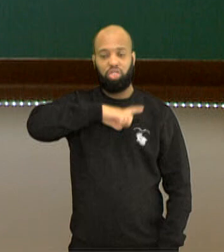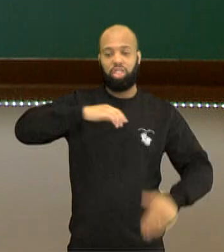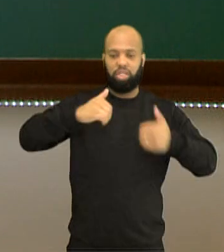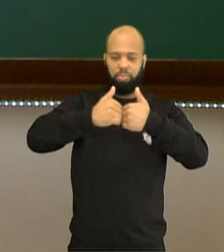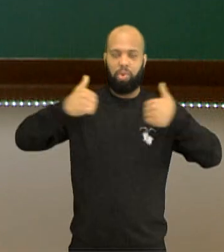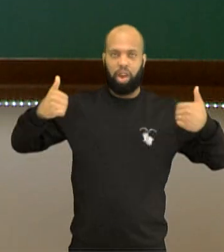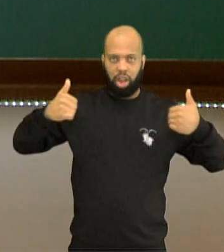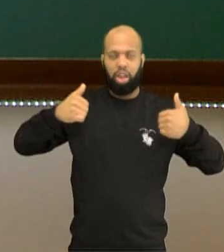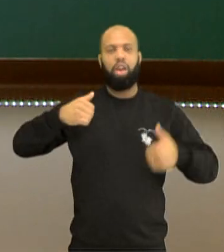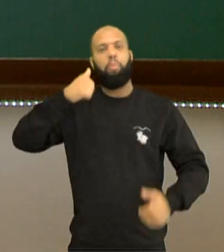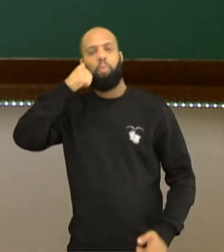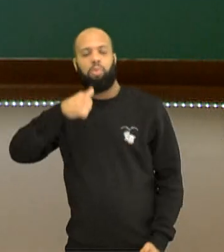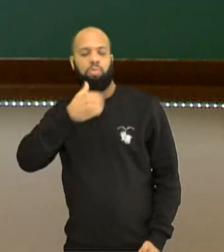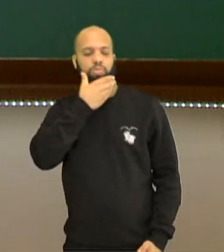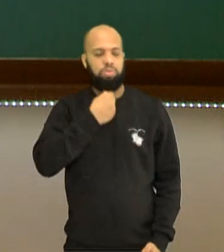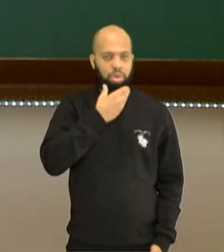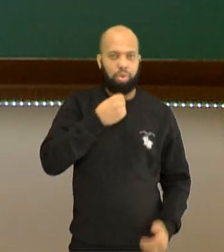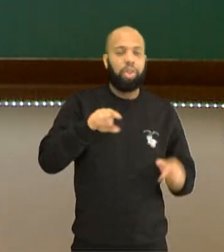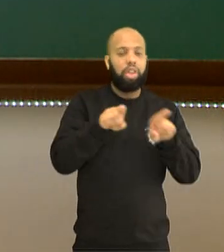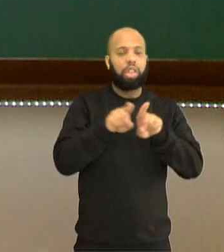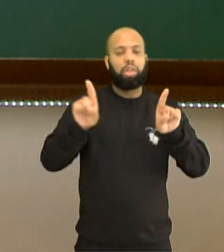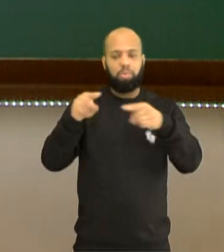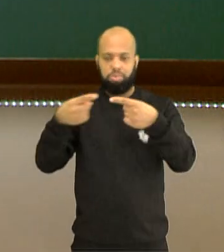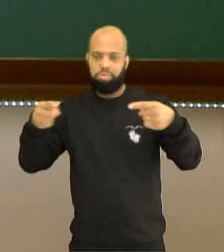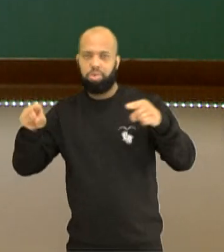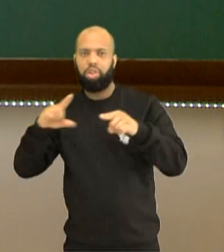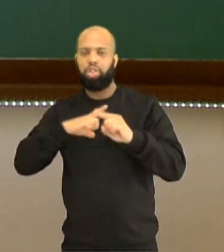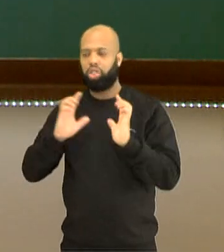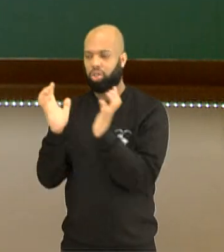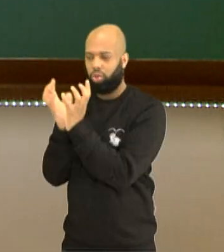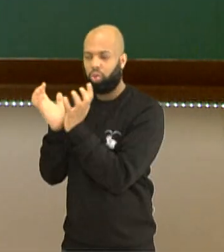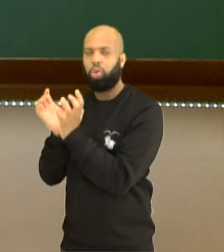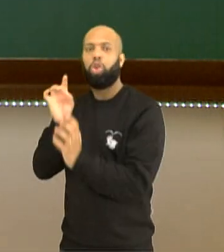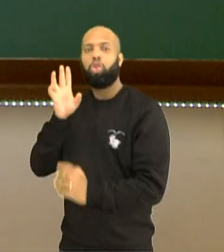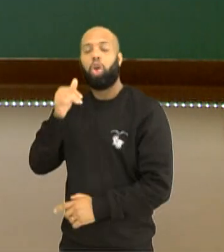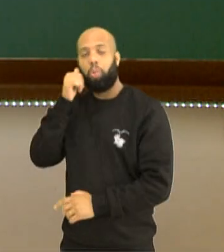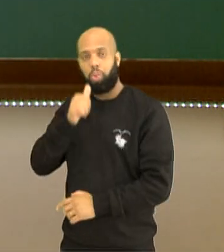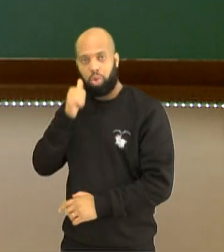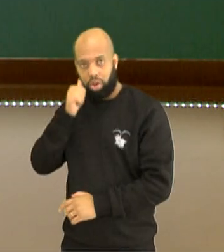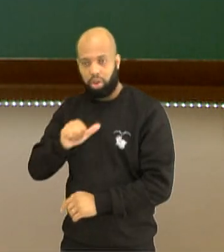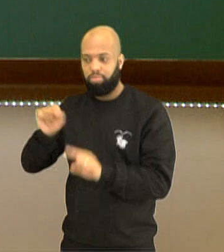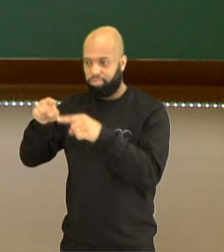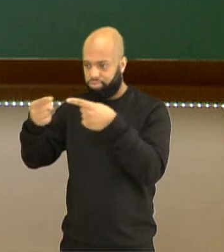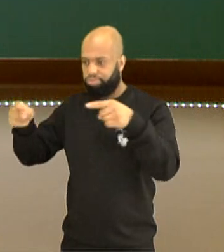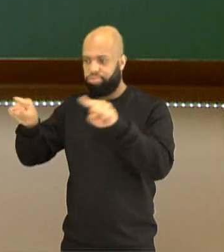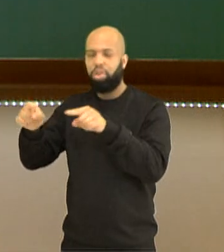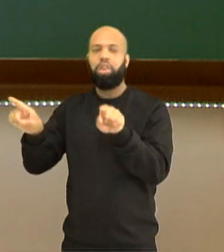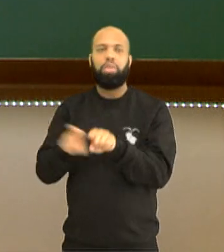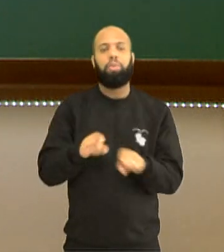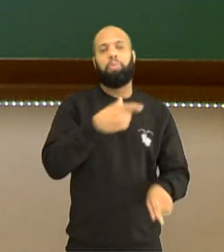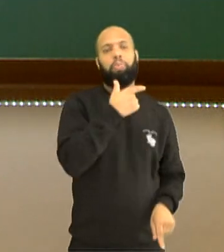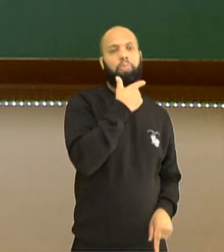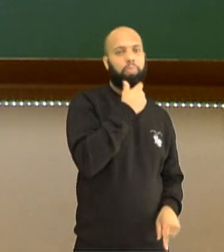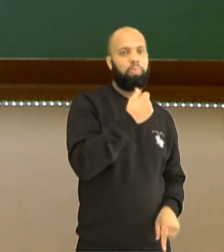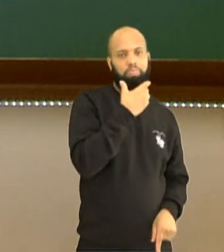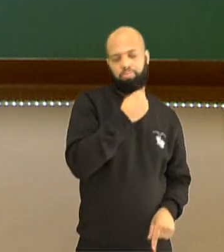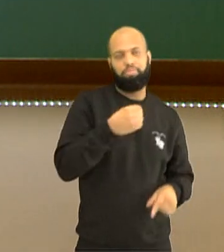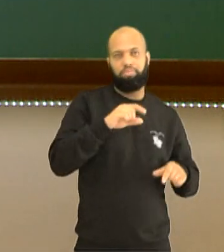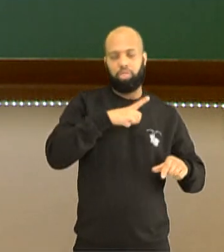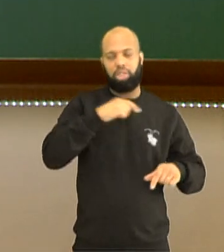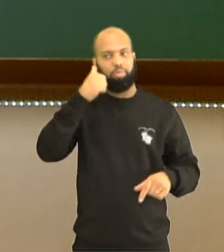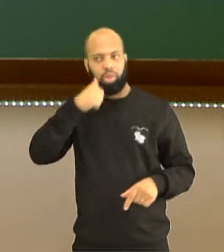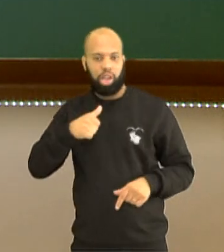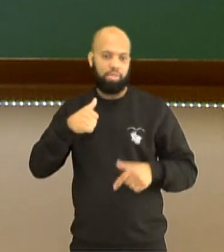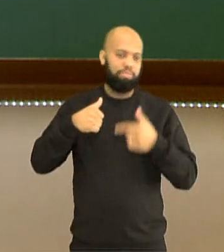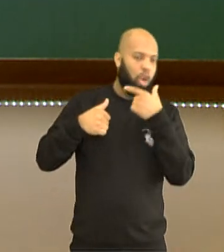E, portanto, até mesmo os músicos. Existia músicos homens que tocavam para os homens e músicas mulheres que tocavam